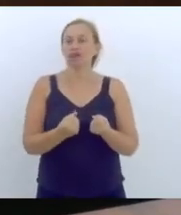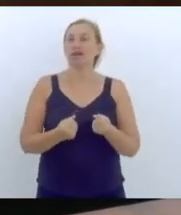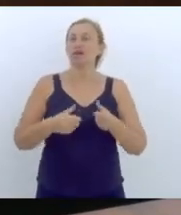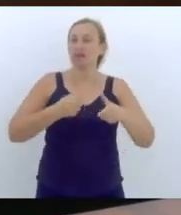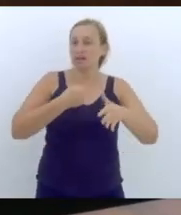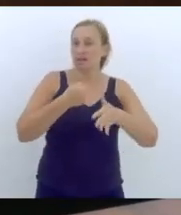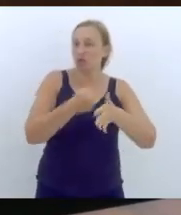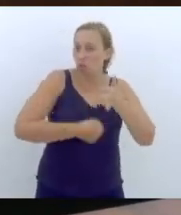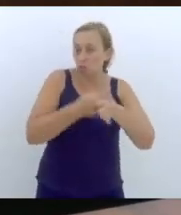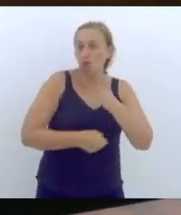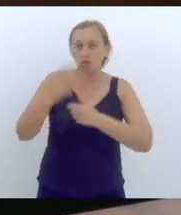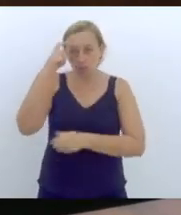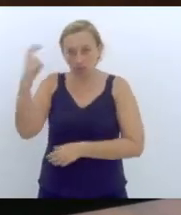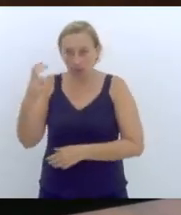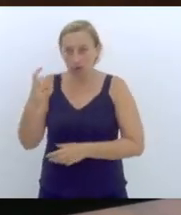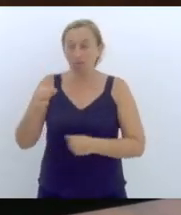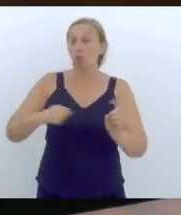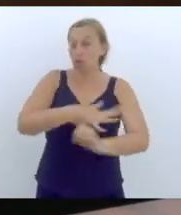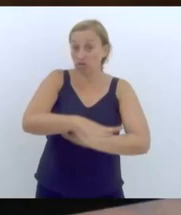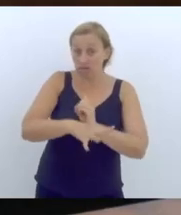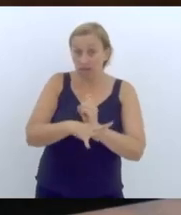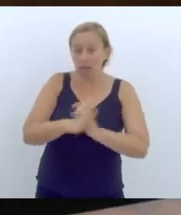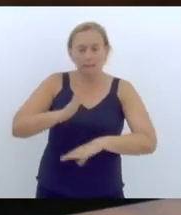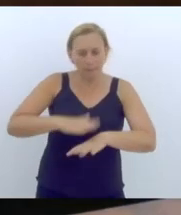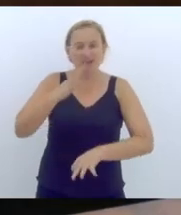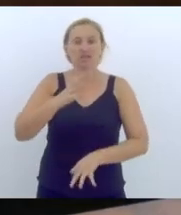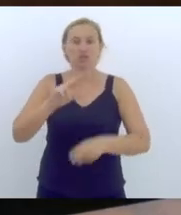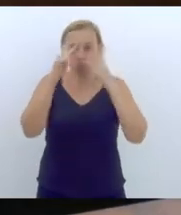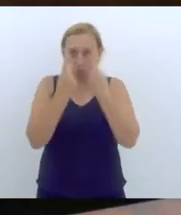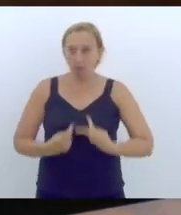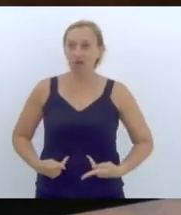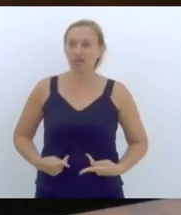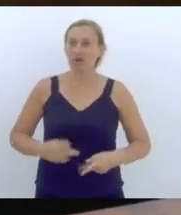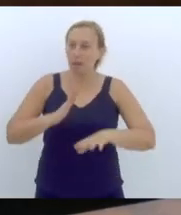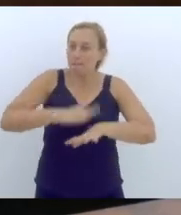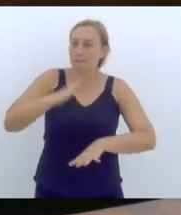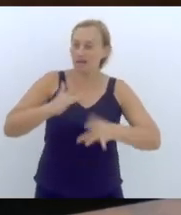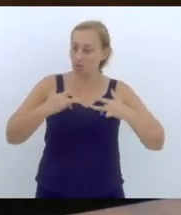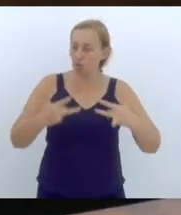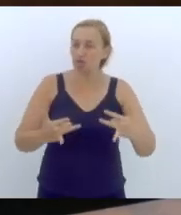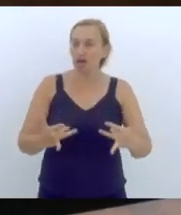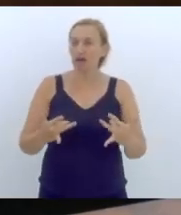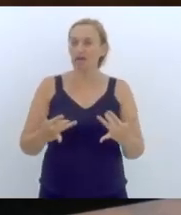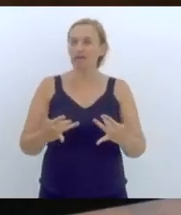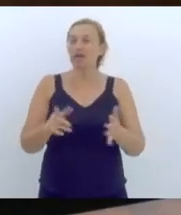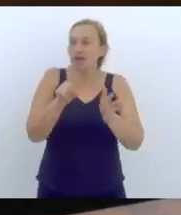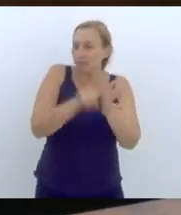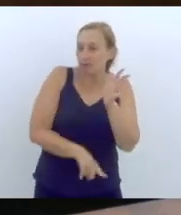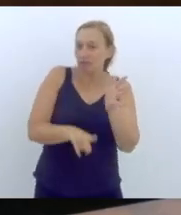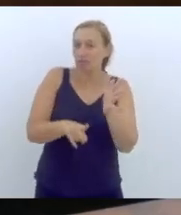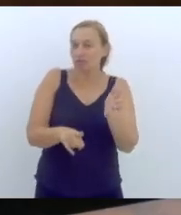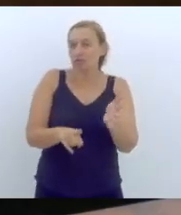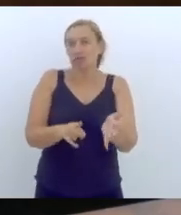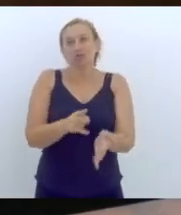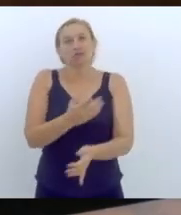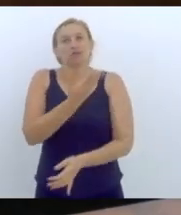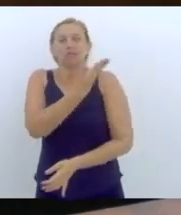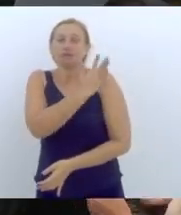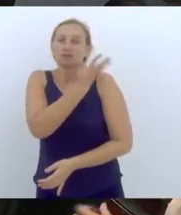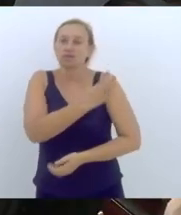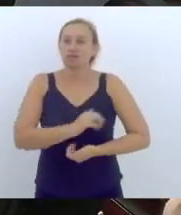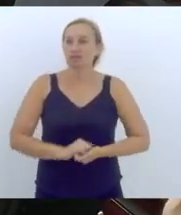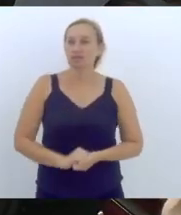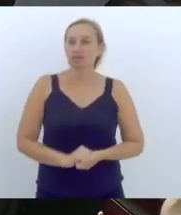batalha cultural, por uma sociedade mais humana, mais solidária, menos preconceituosa.